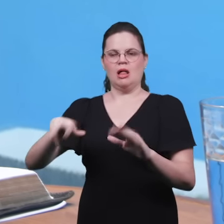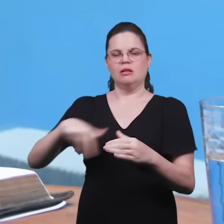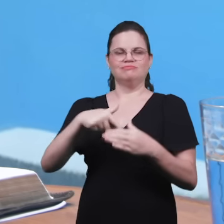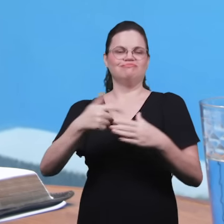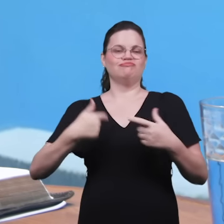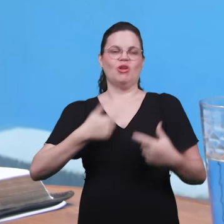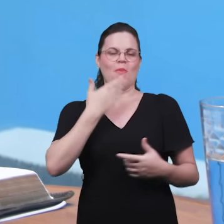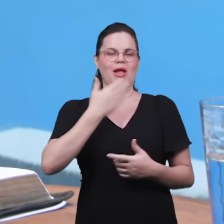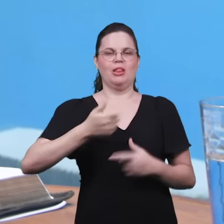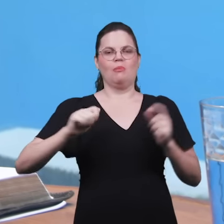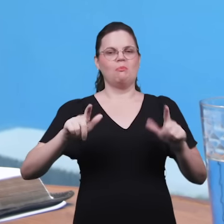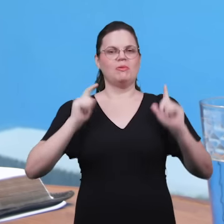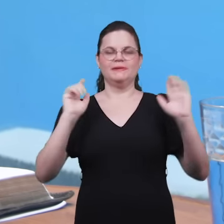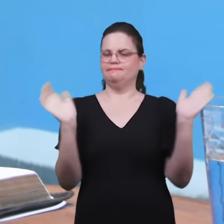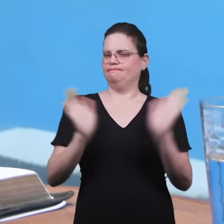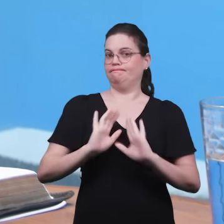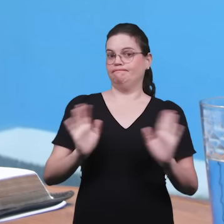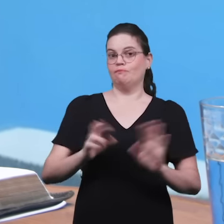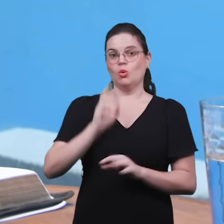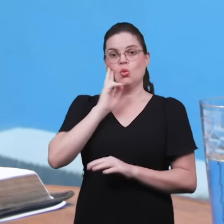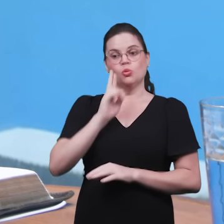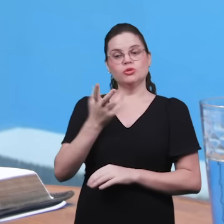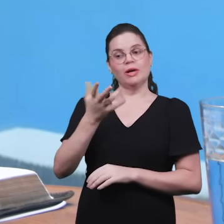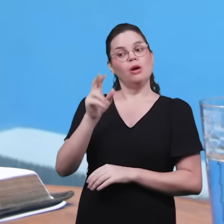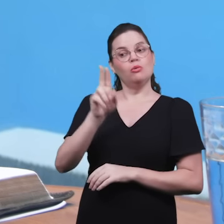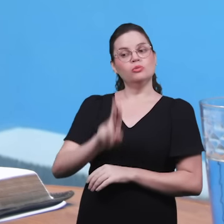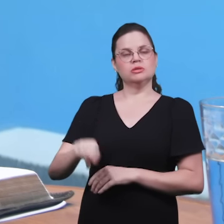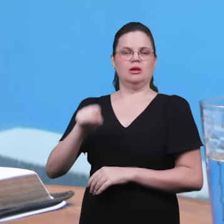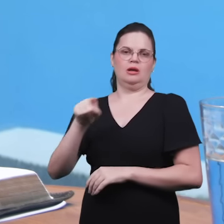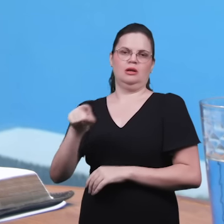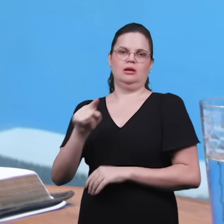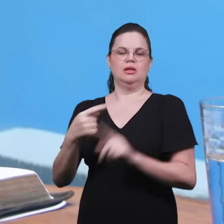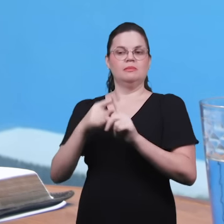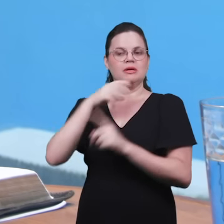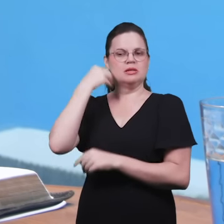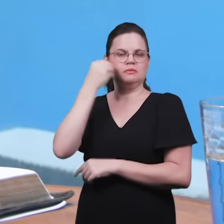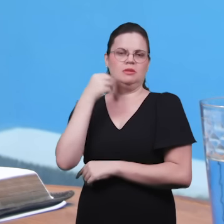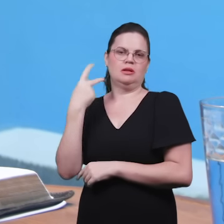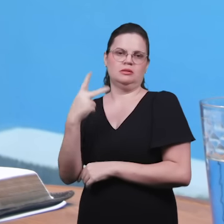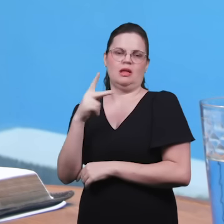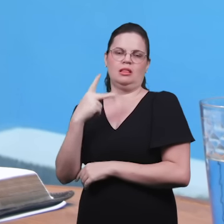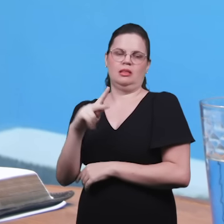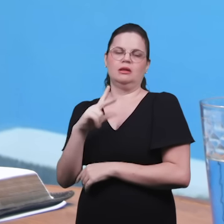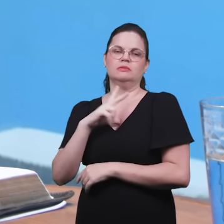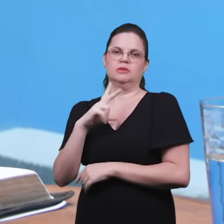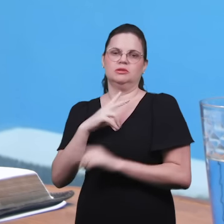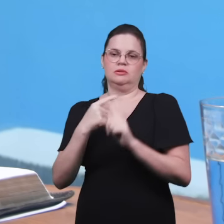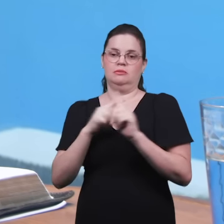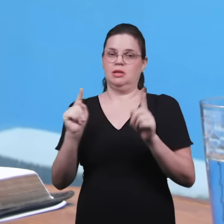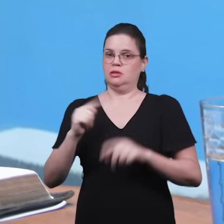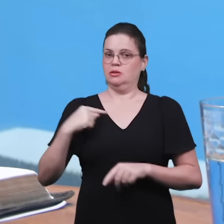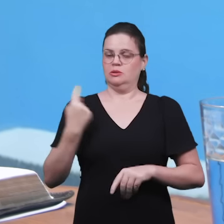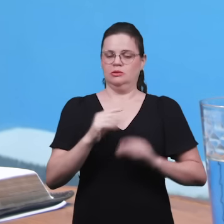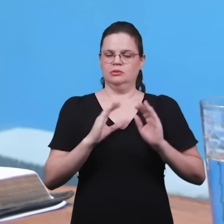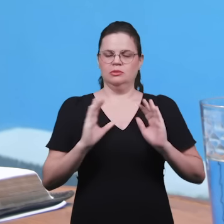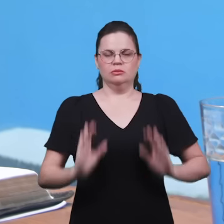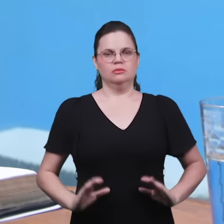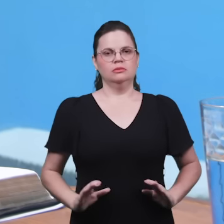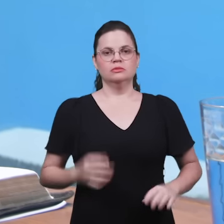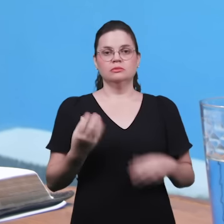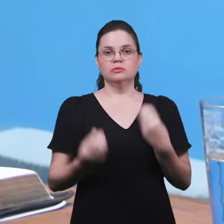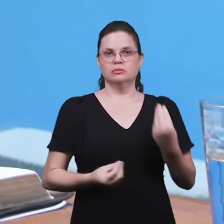uma experiência a ele, o Senhor está usando isso para nós, é uma honra, mas o nosso comportamento tem de